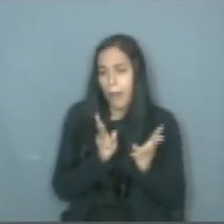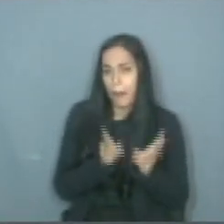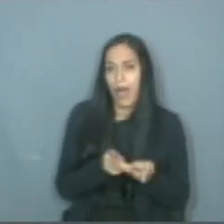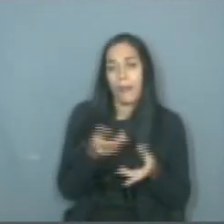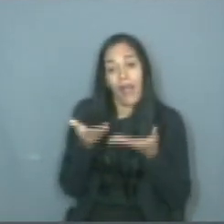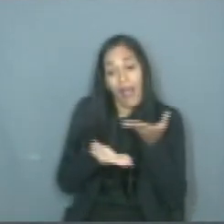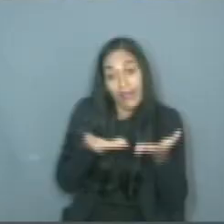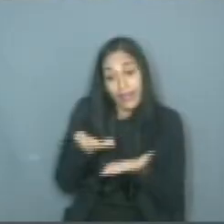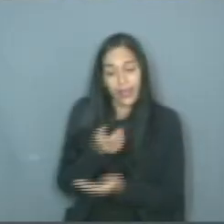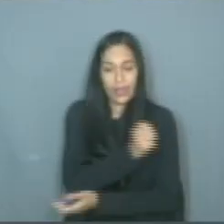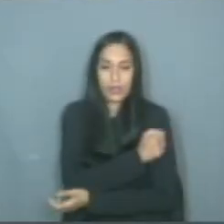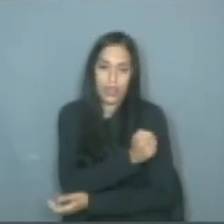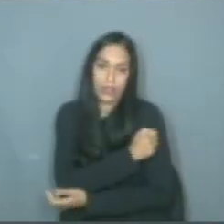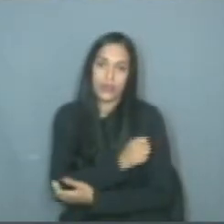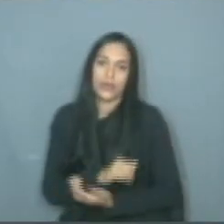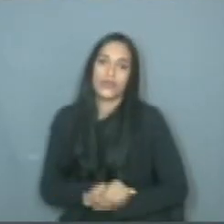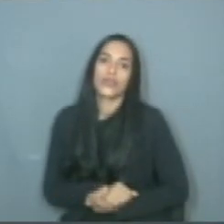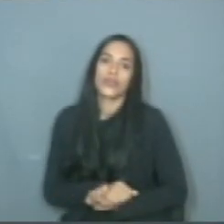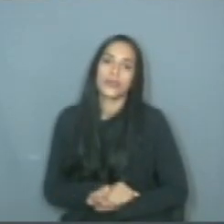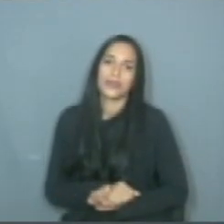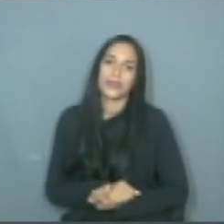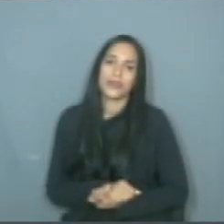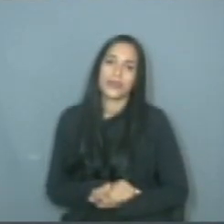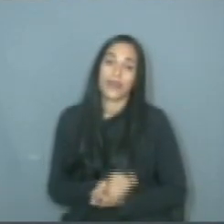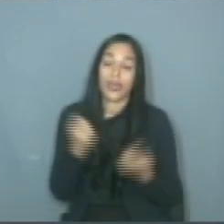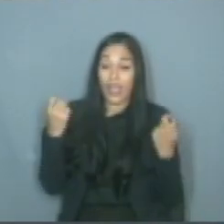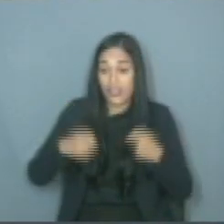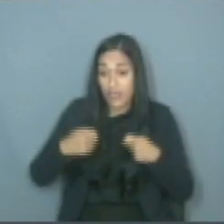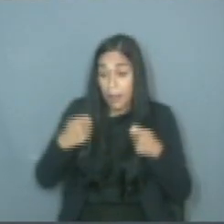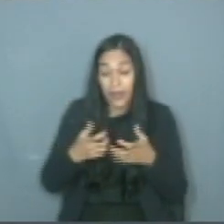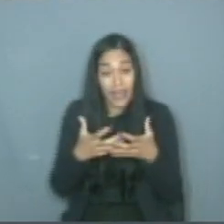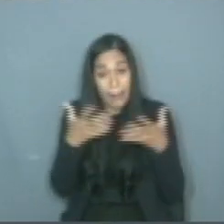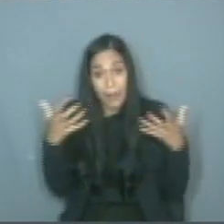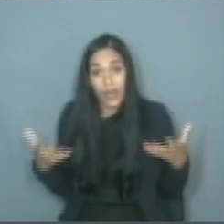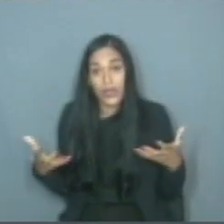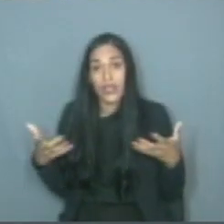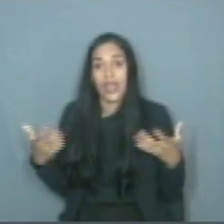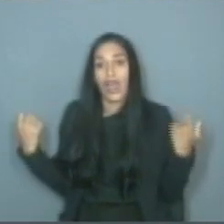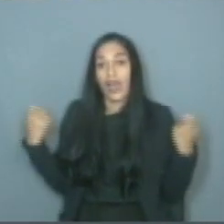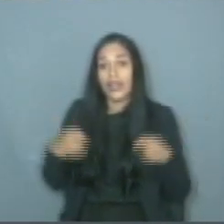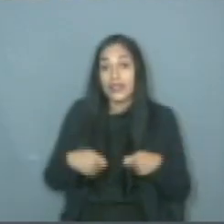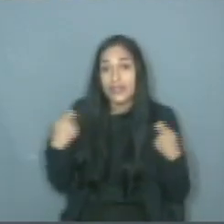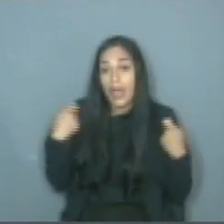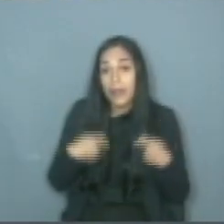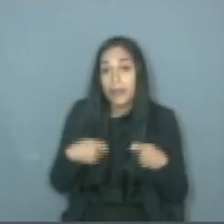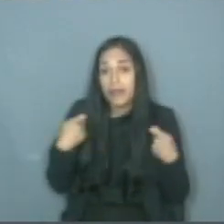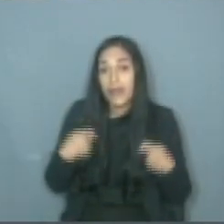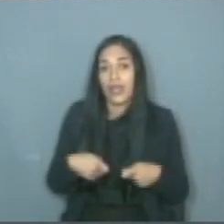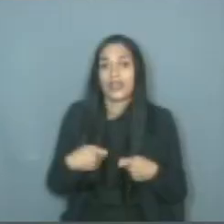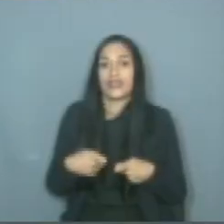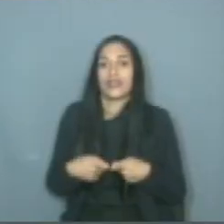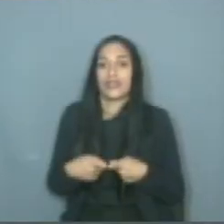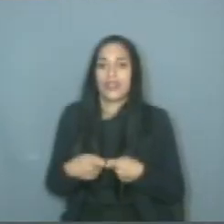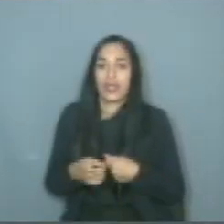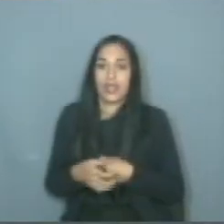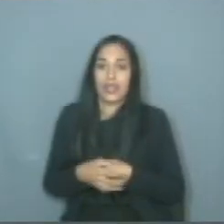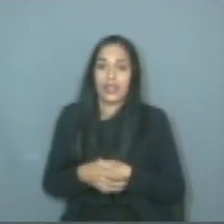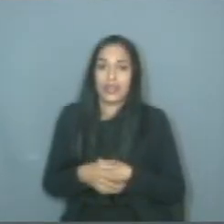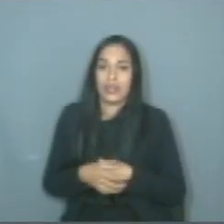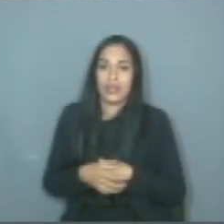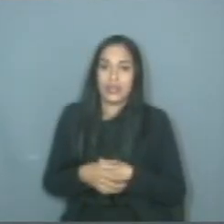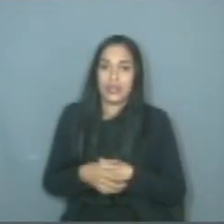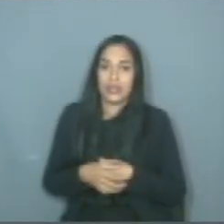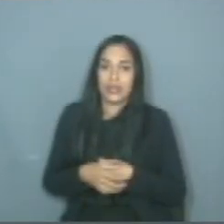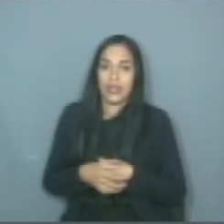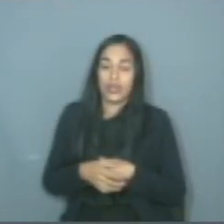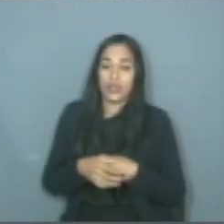os nossos estudantes. Então, aqui, as demandas, em sua maioria, é exatamente a demanda vamos dizer assim, do material